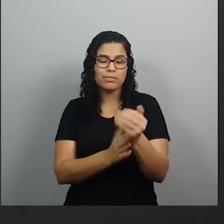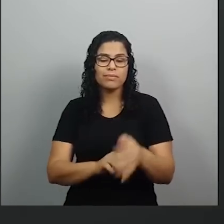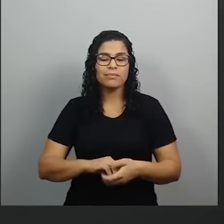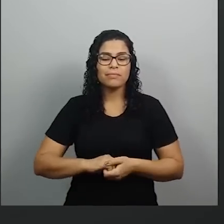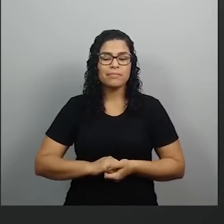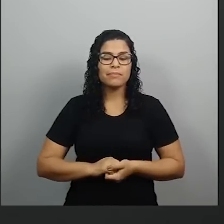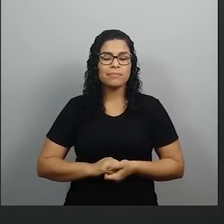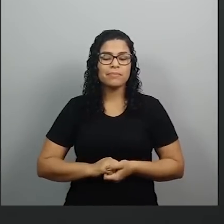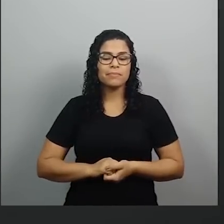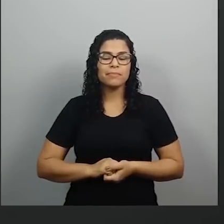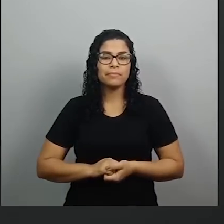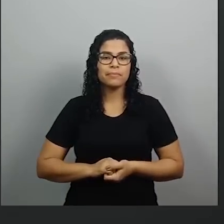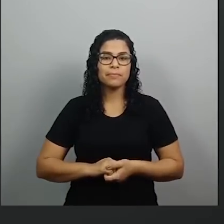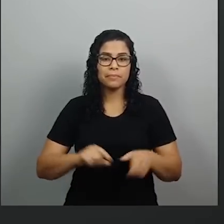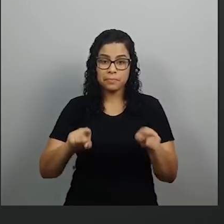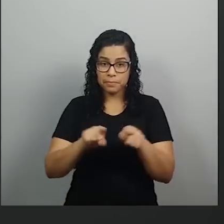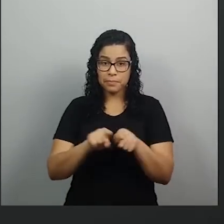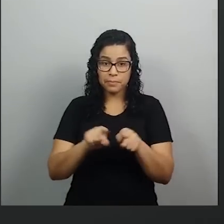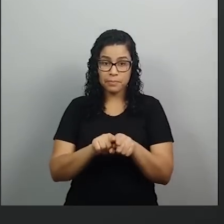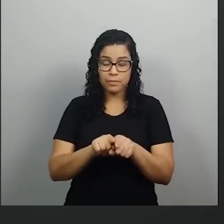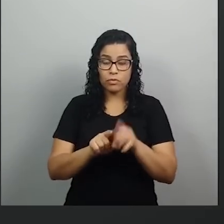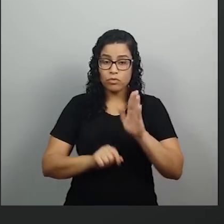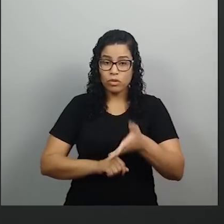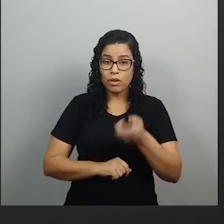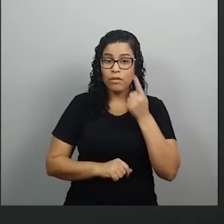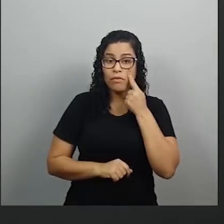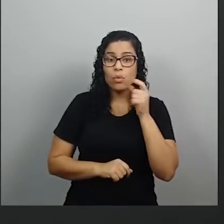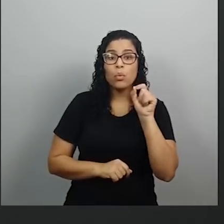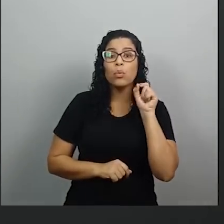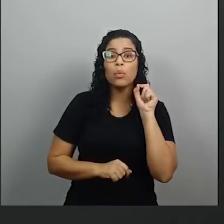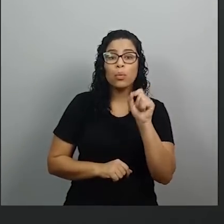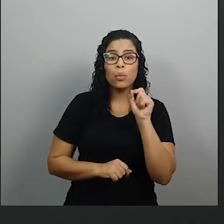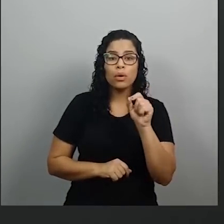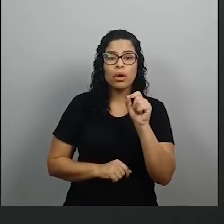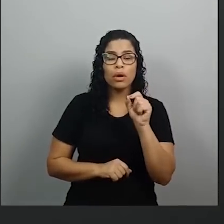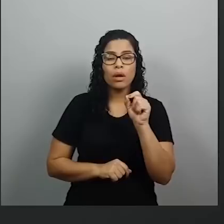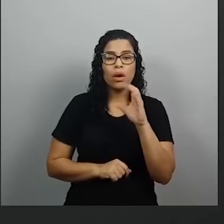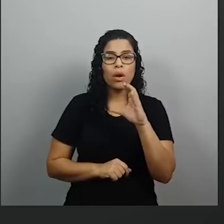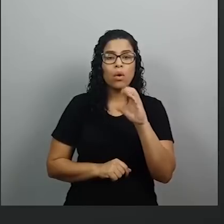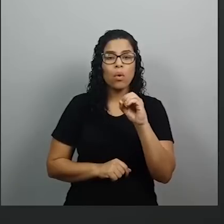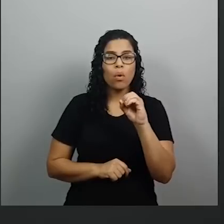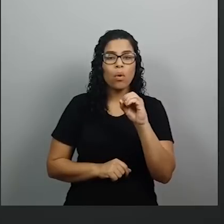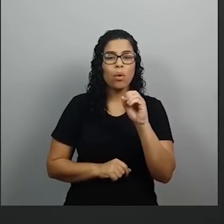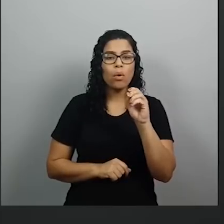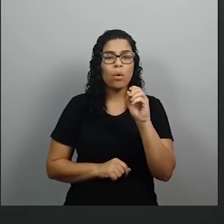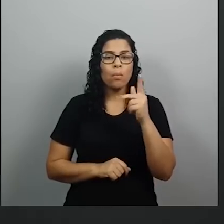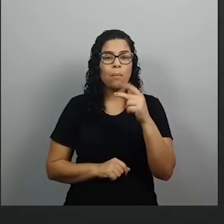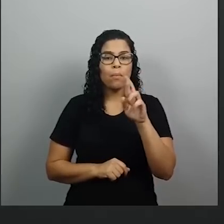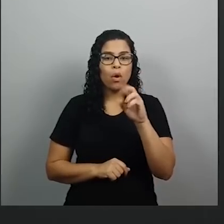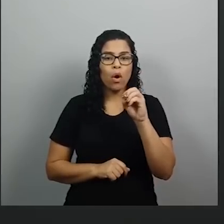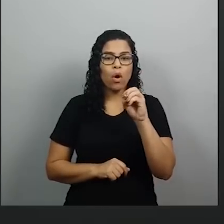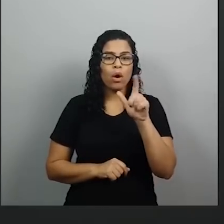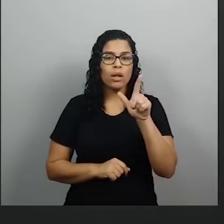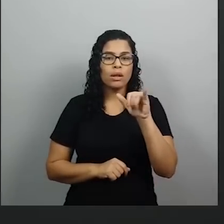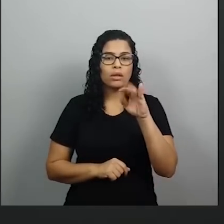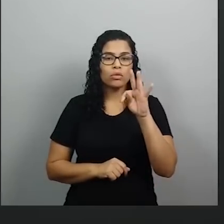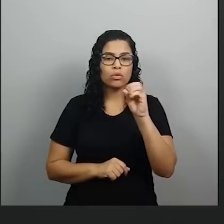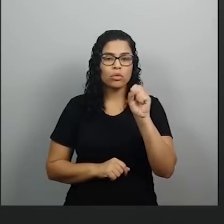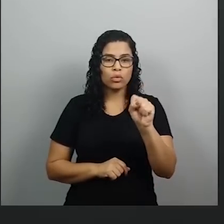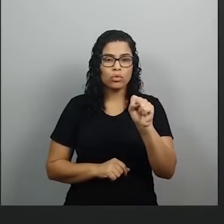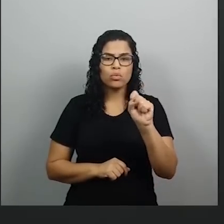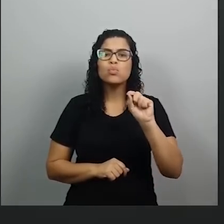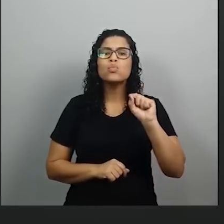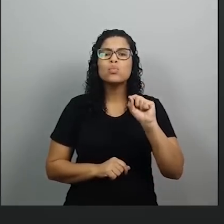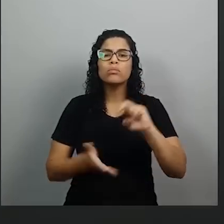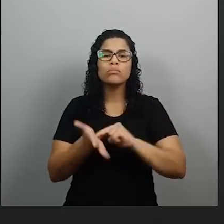mineralização. Até você deve ter ouvido falar de coprólitos. Já ouviu falar de coprólitos? Coprólitos nada mais é do que